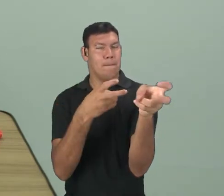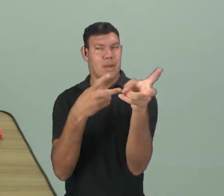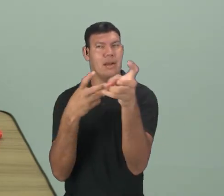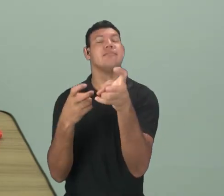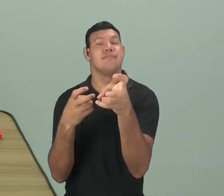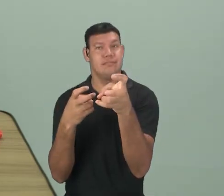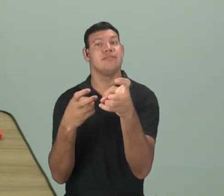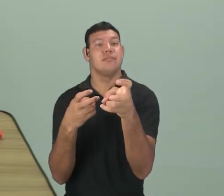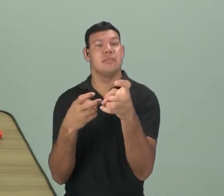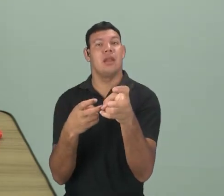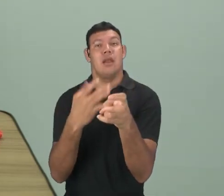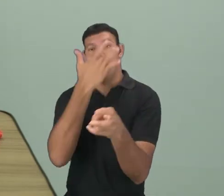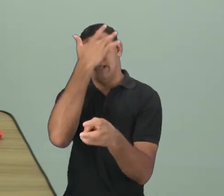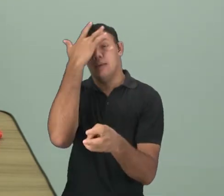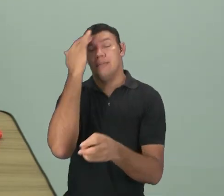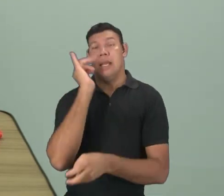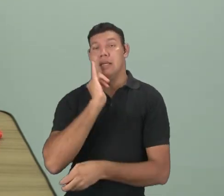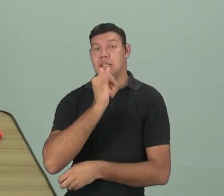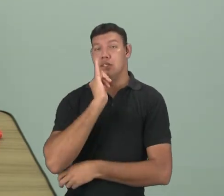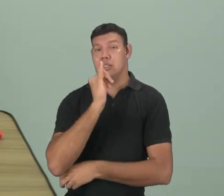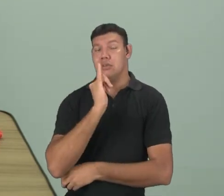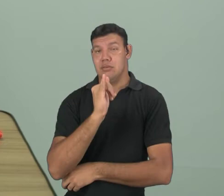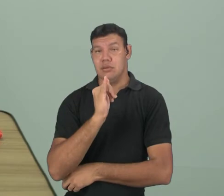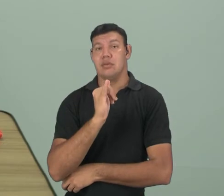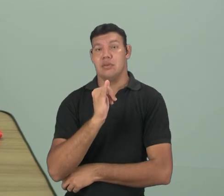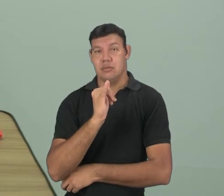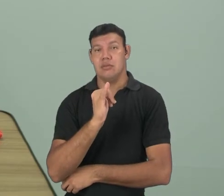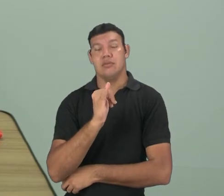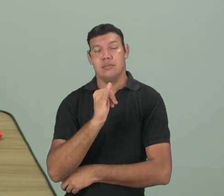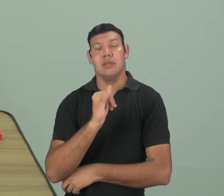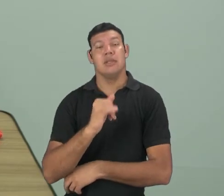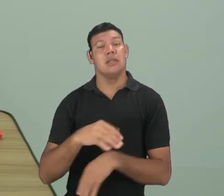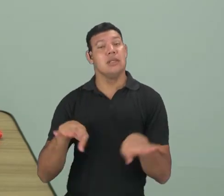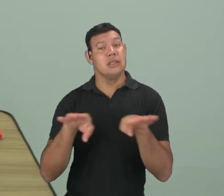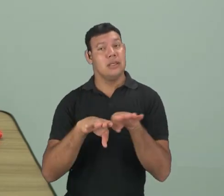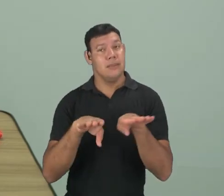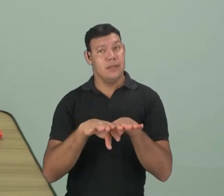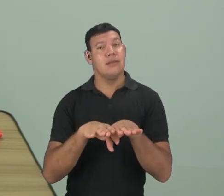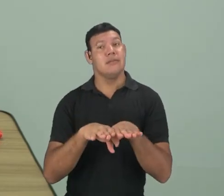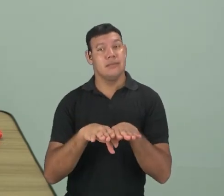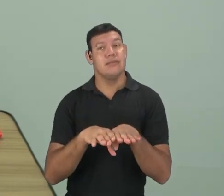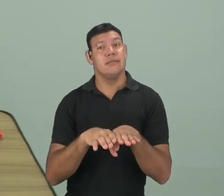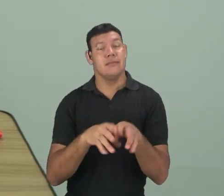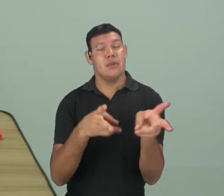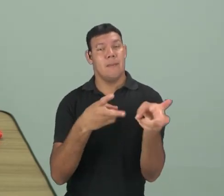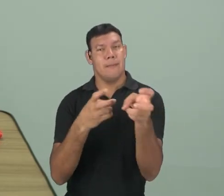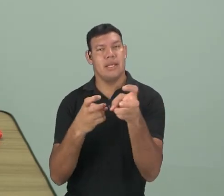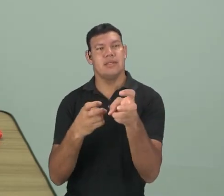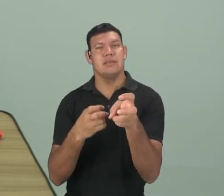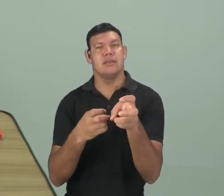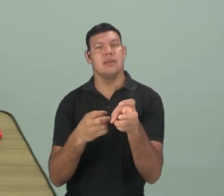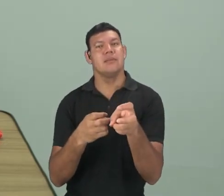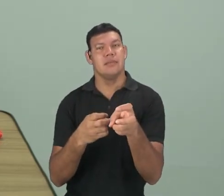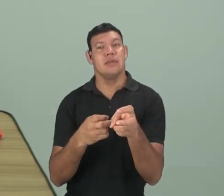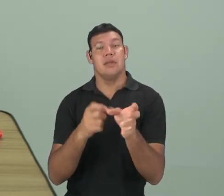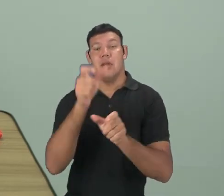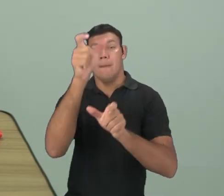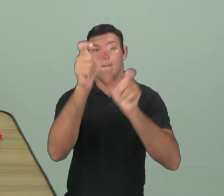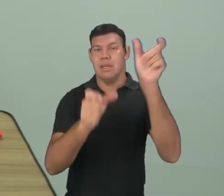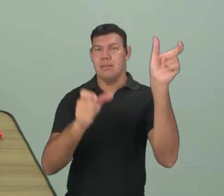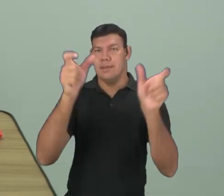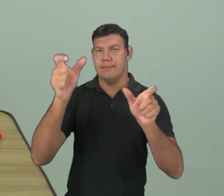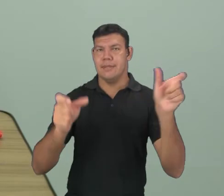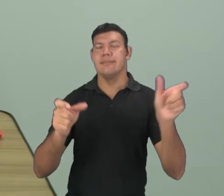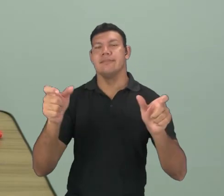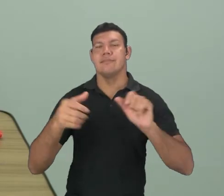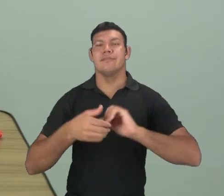a pessoa que está narrando, que é o narrador, a história, e percebemos também a fala dos personagens, quando é o personagem